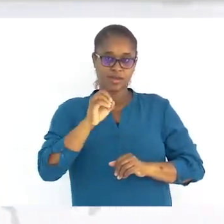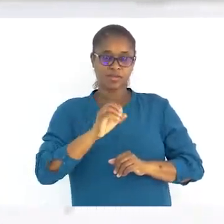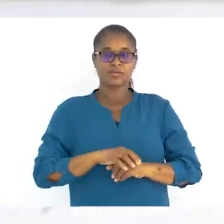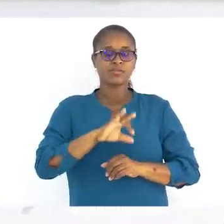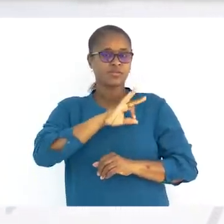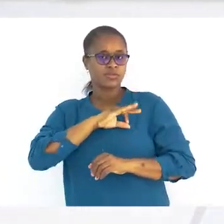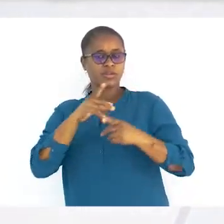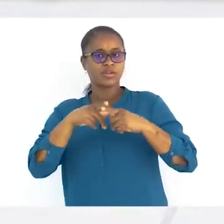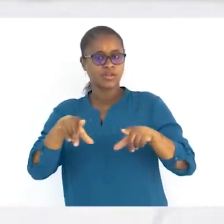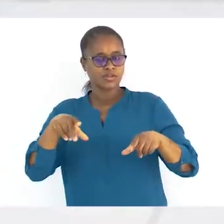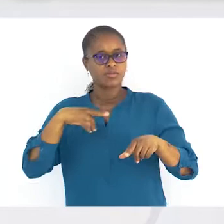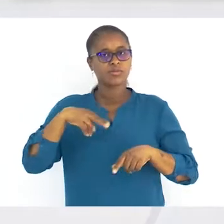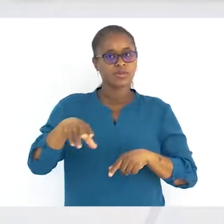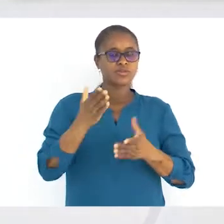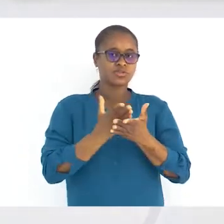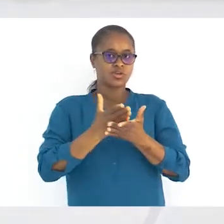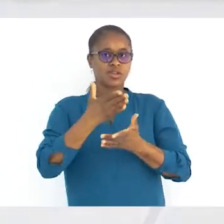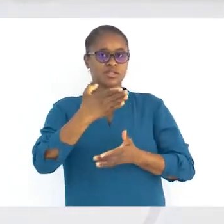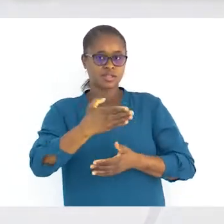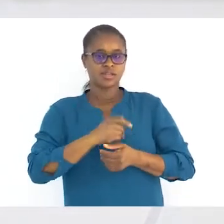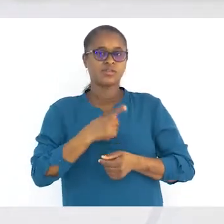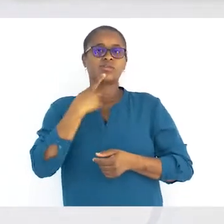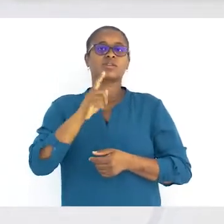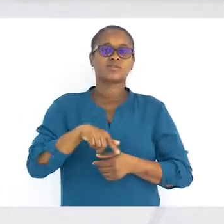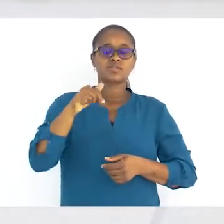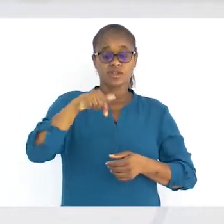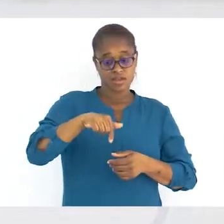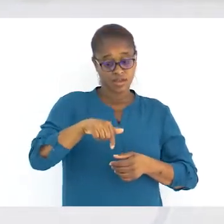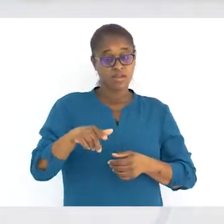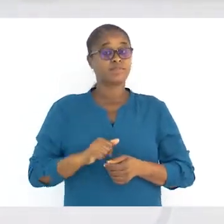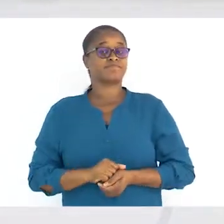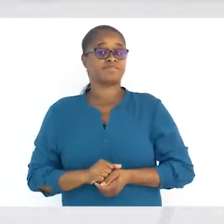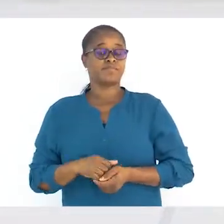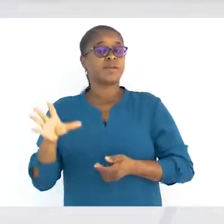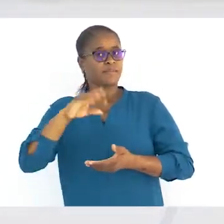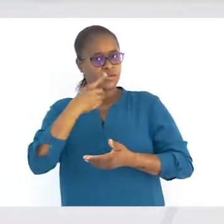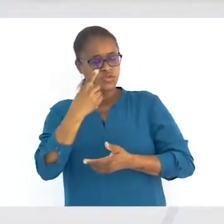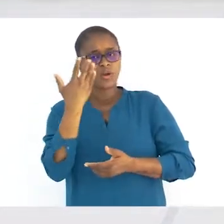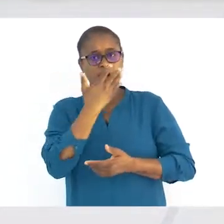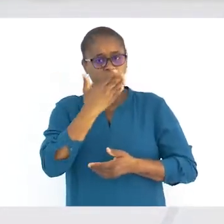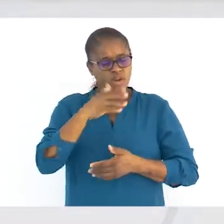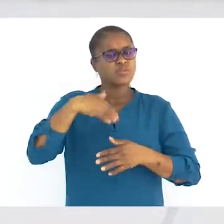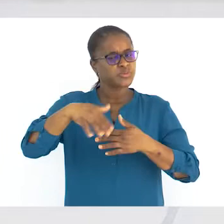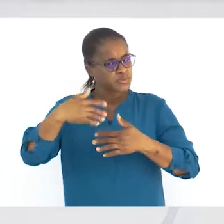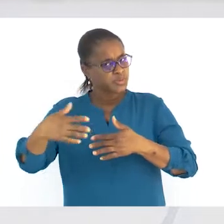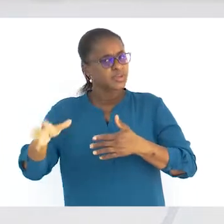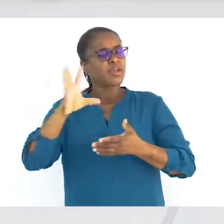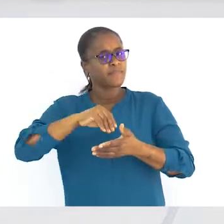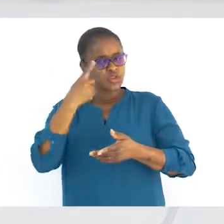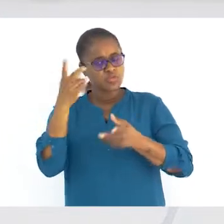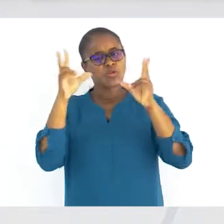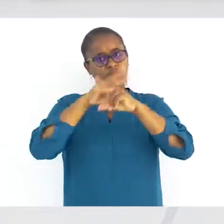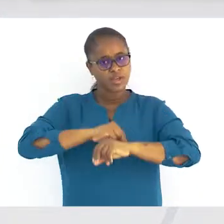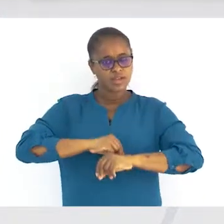Portuguesa do 7º ano. Mais uma vez cá estou eu para mais uma aula e, consequentemente, mais uma